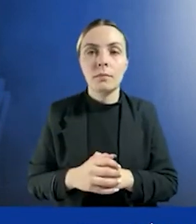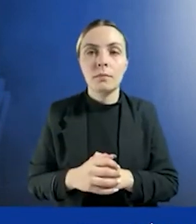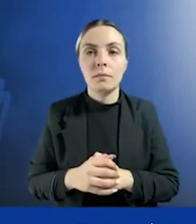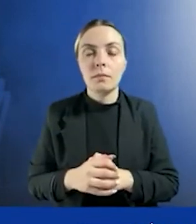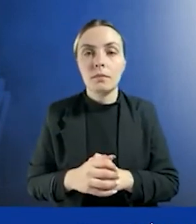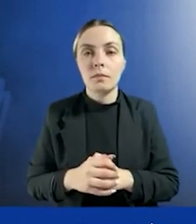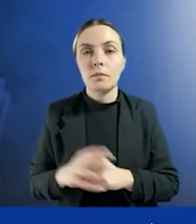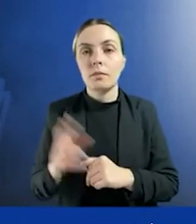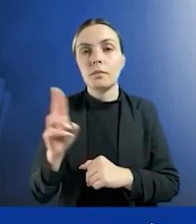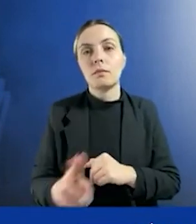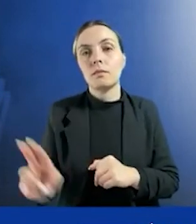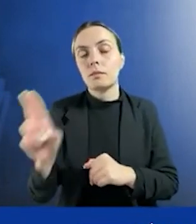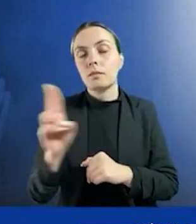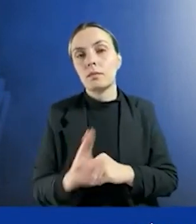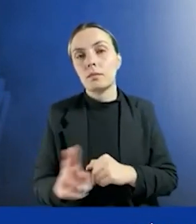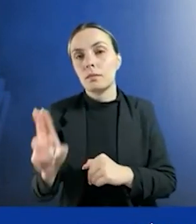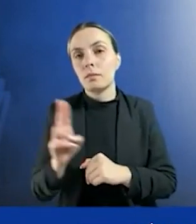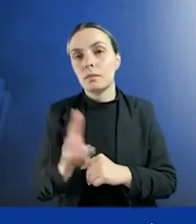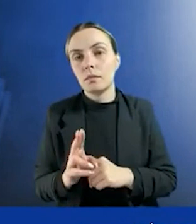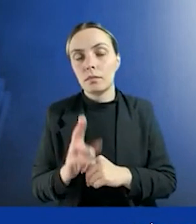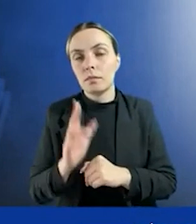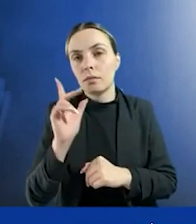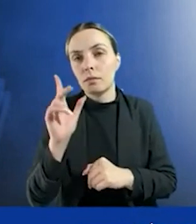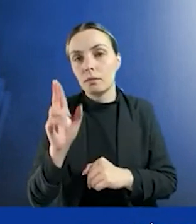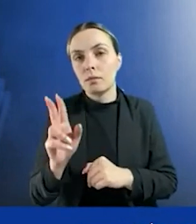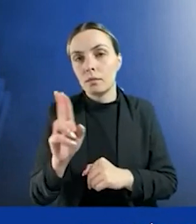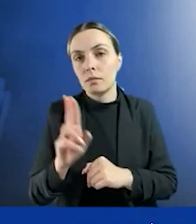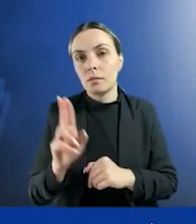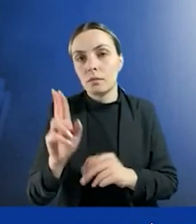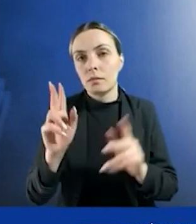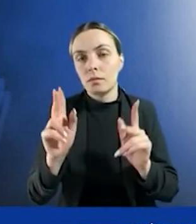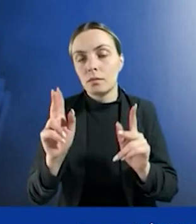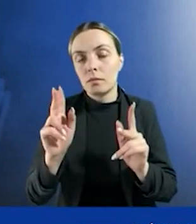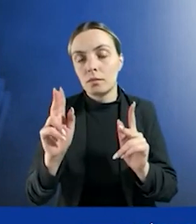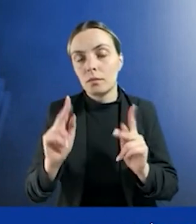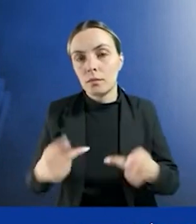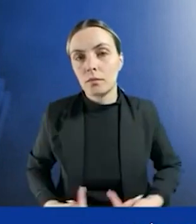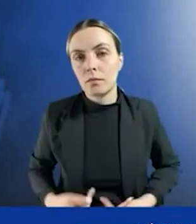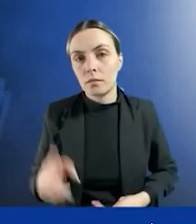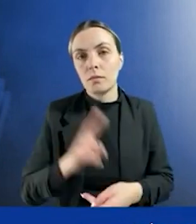utilizada pelos seres humanos é utilizada para irrigação na agricultura.